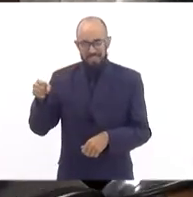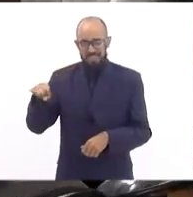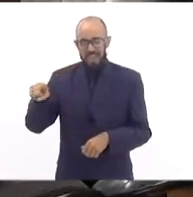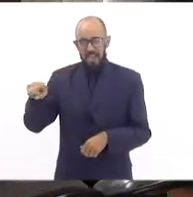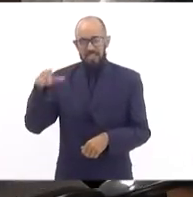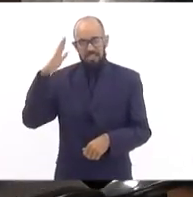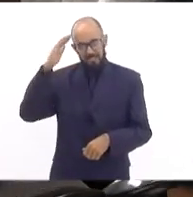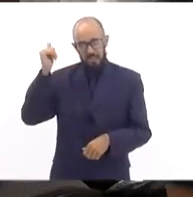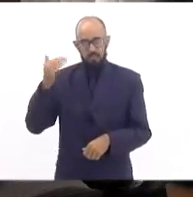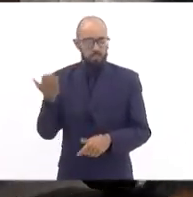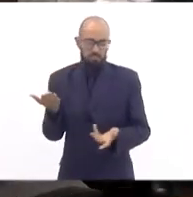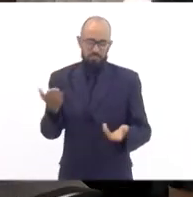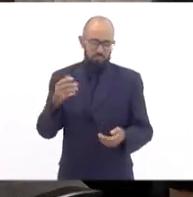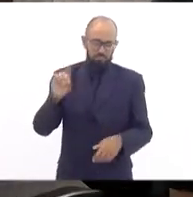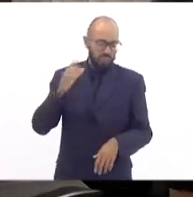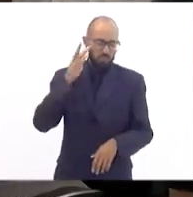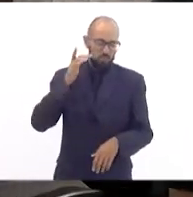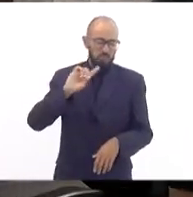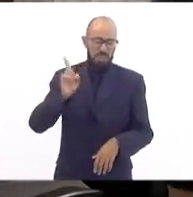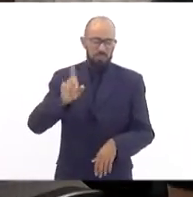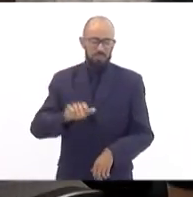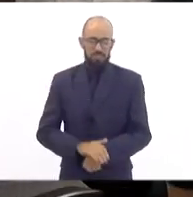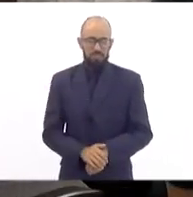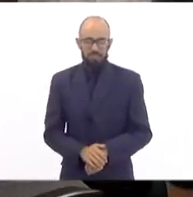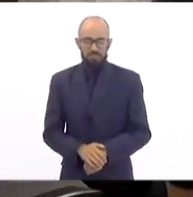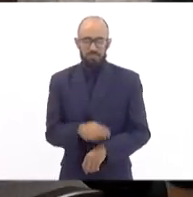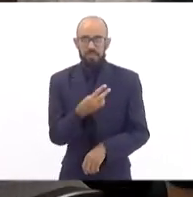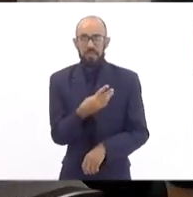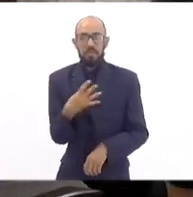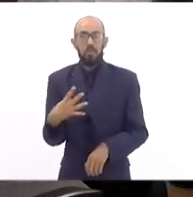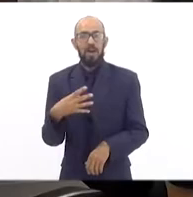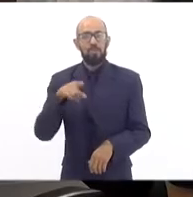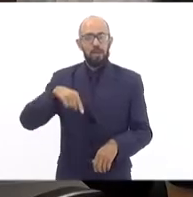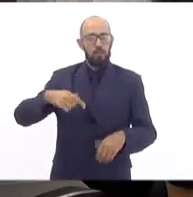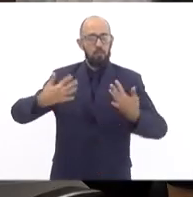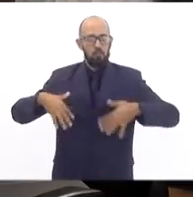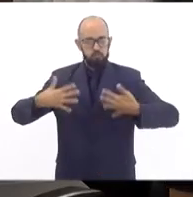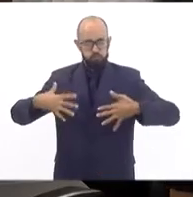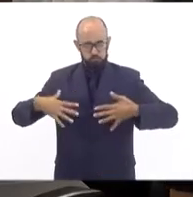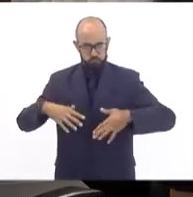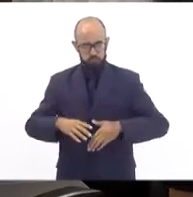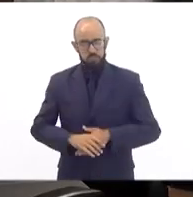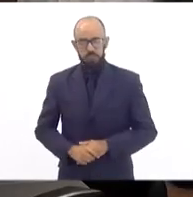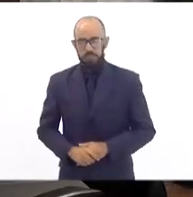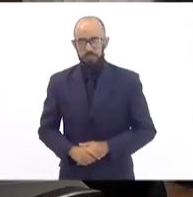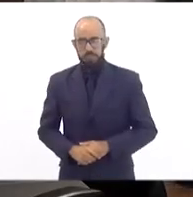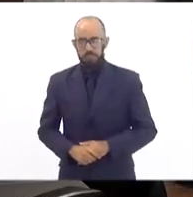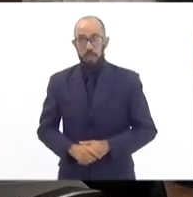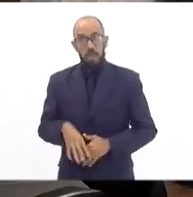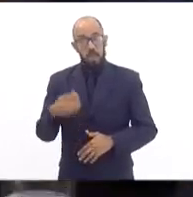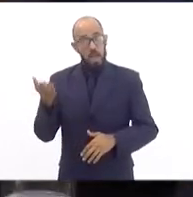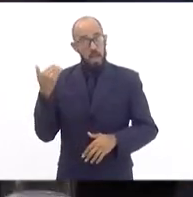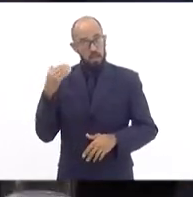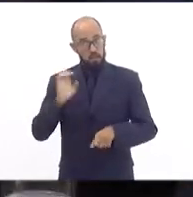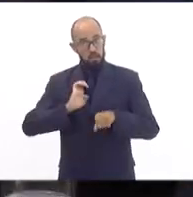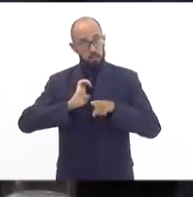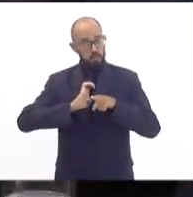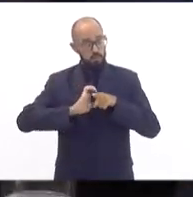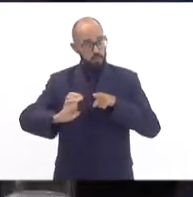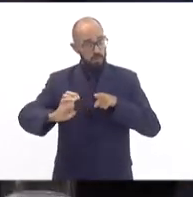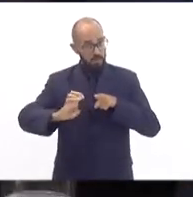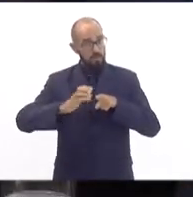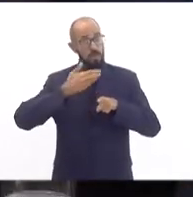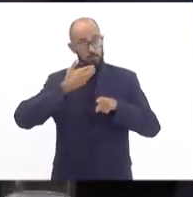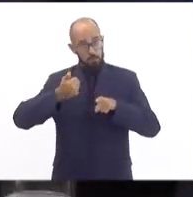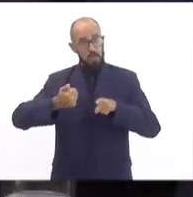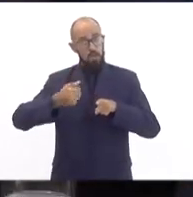ela tem noção que este quantitativo é muito grande. Com o Expresso era bem melhor, isso sem